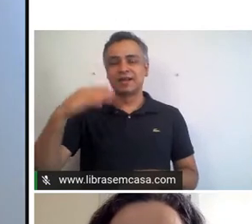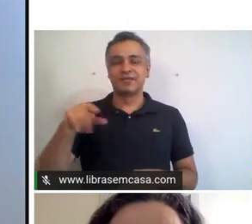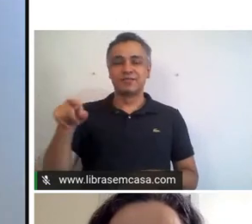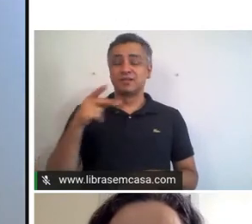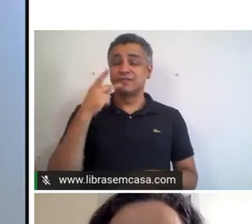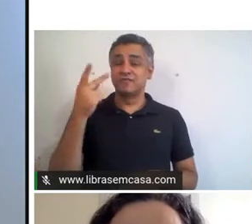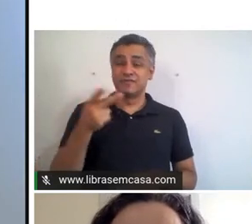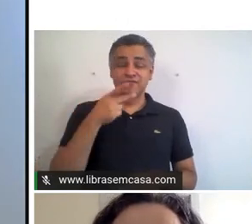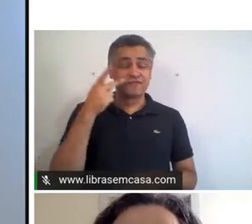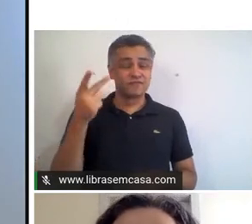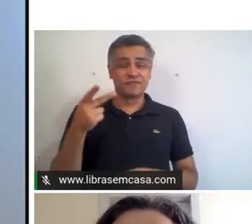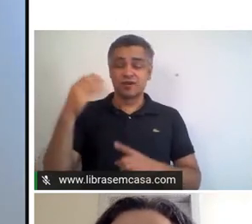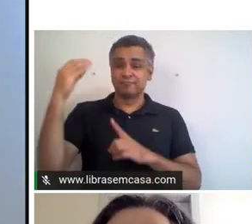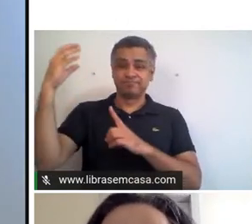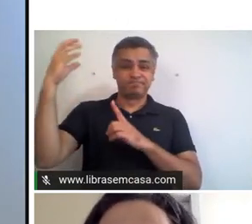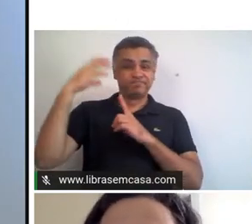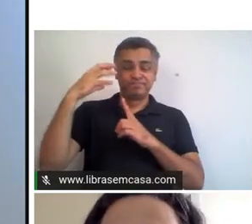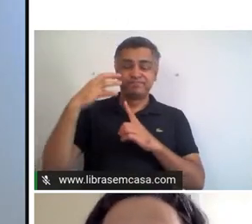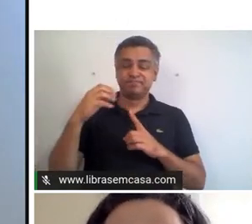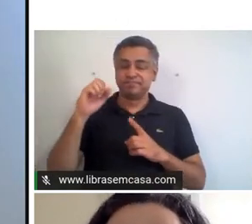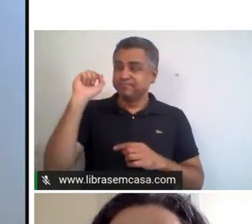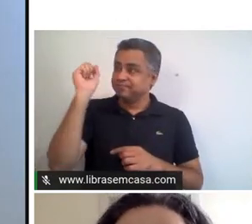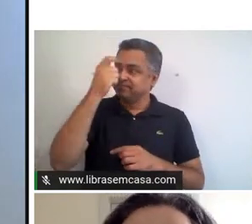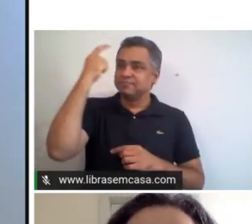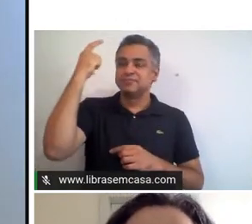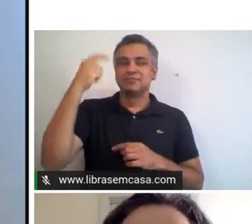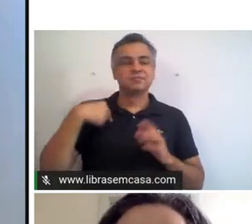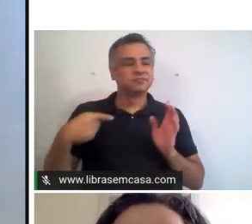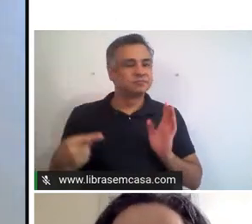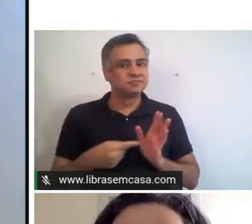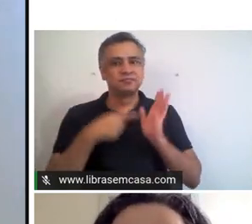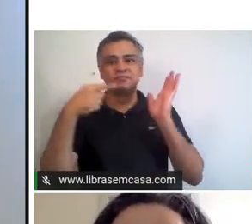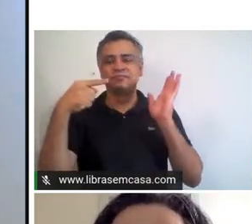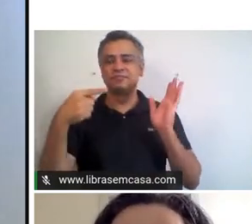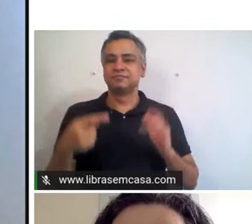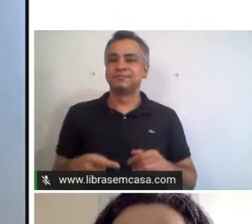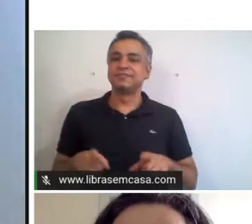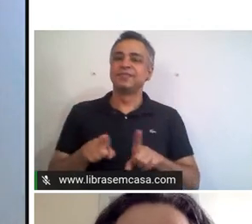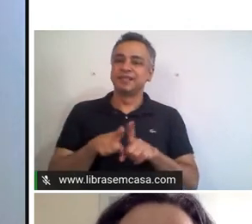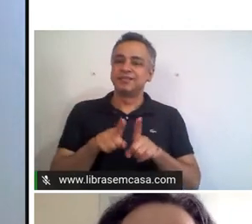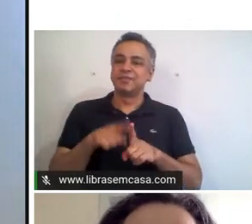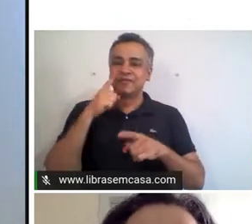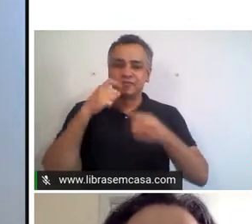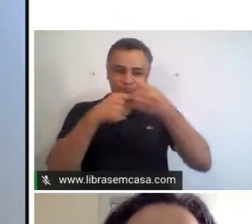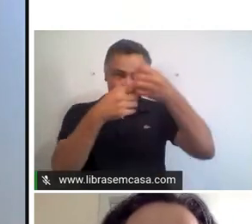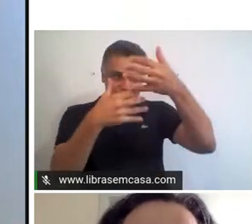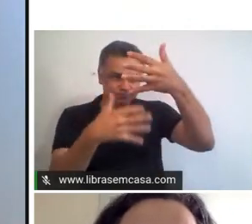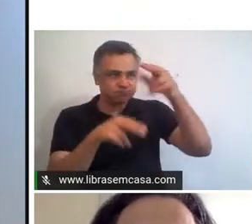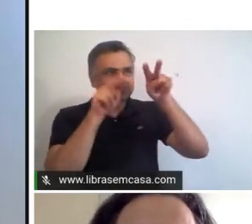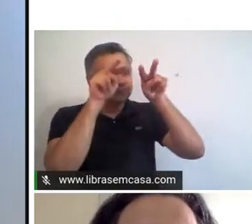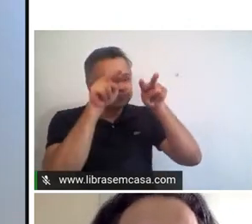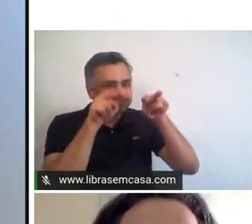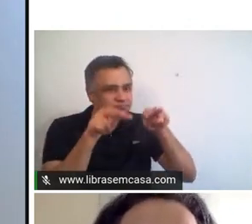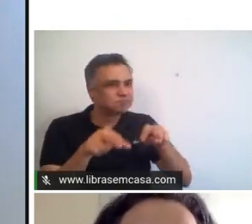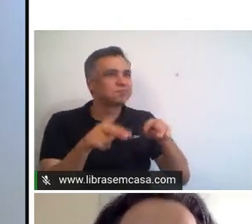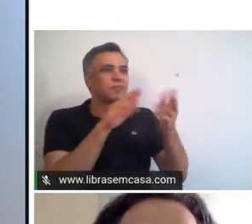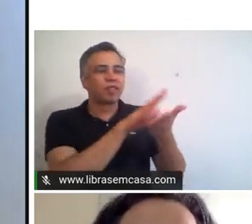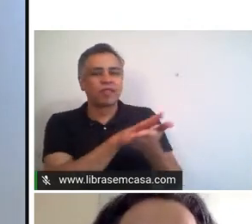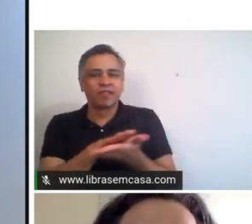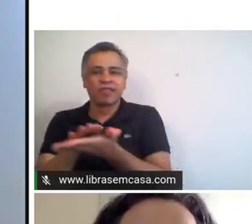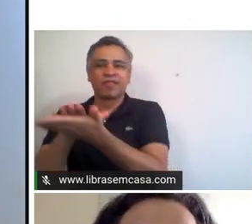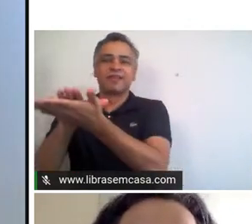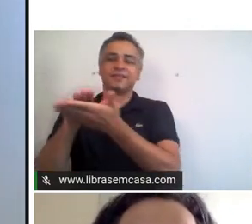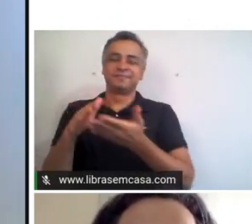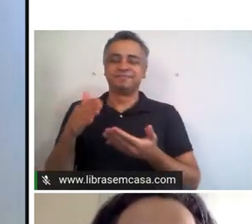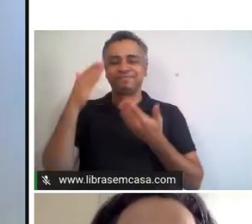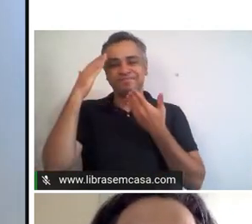a mim, eu vi alguns comentários aqui no chat, acho que ecoou em bastante gente, assim, obrigada. E obrigada